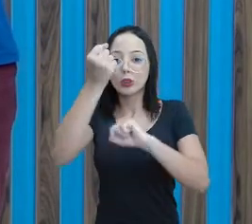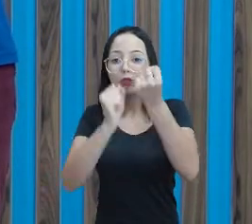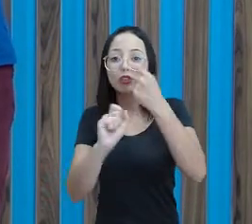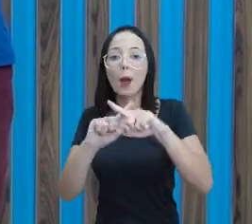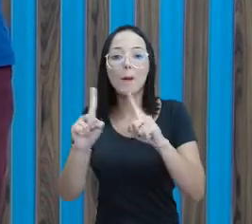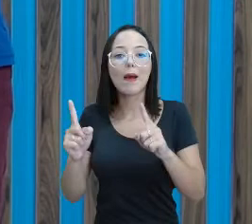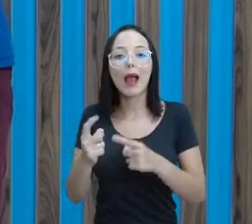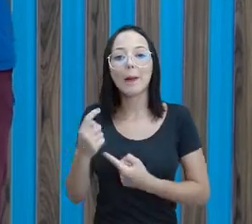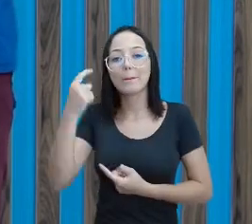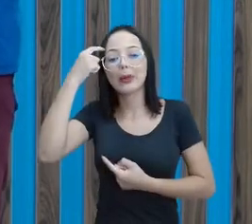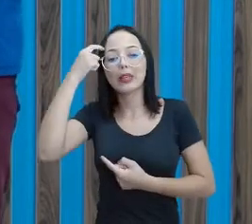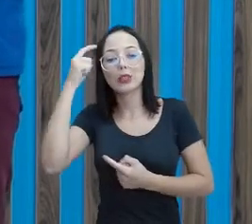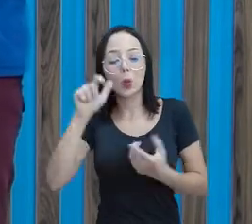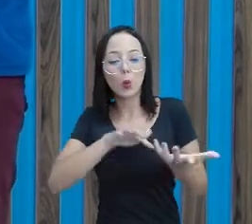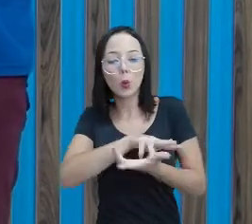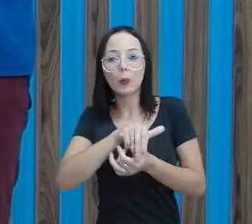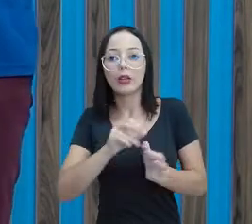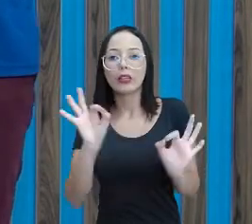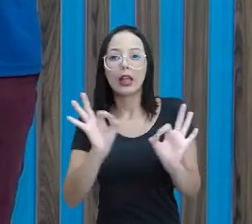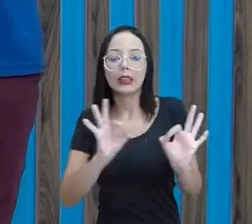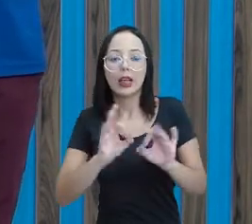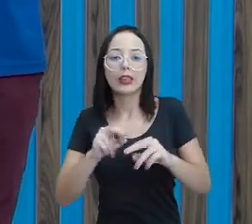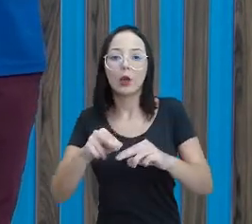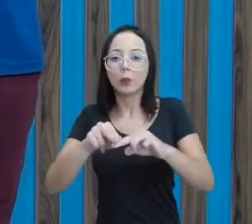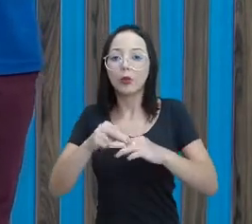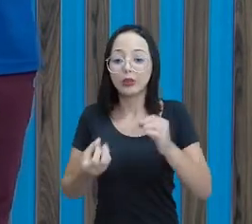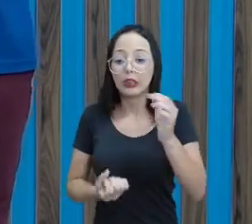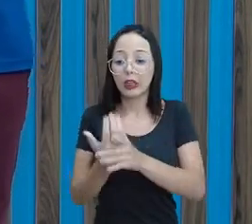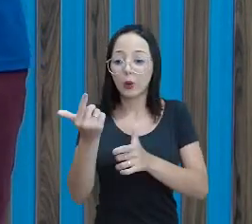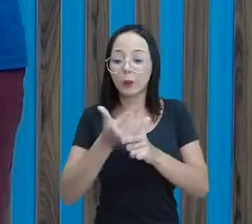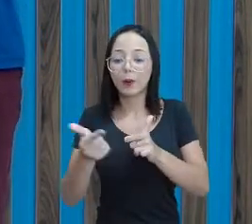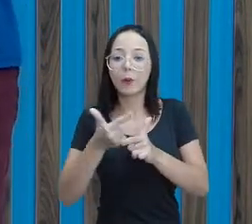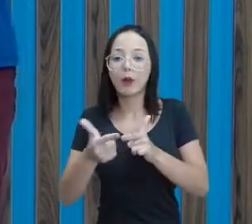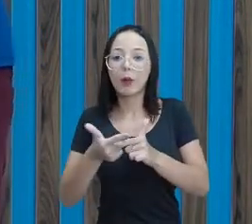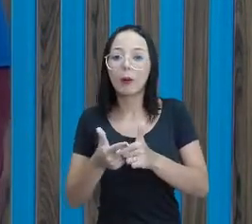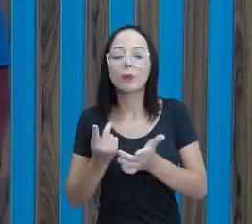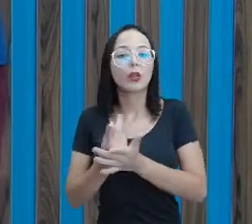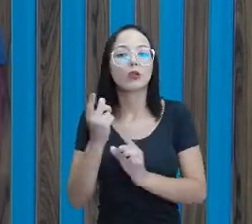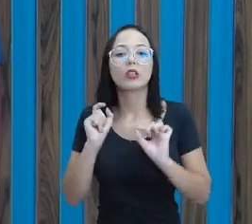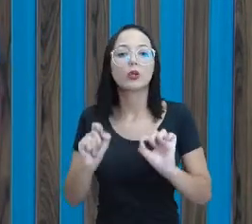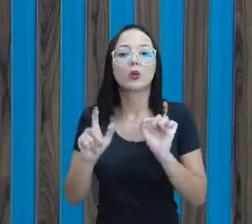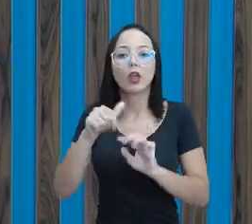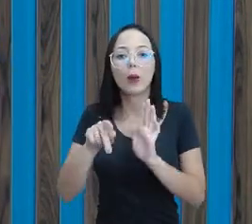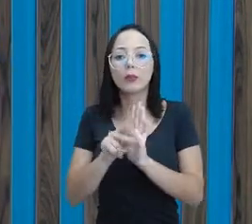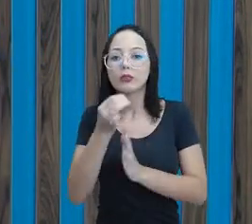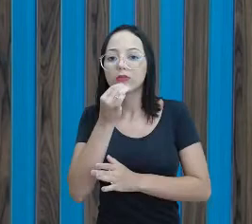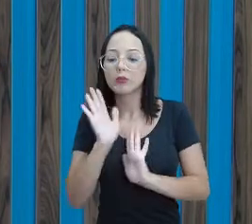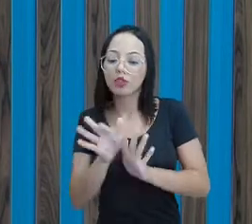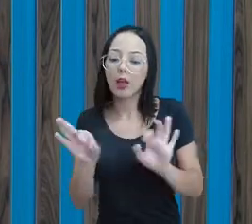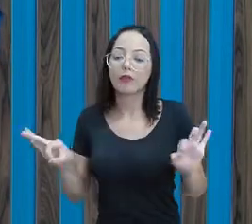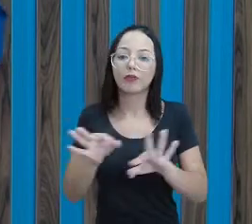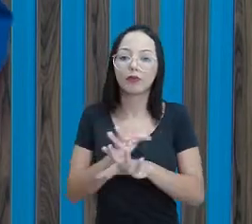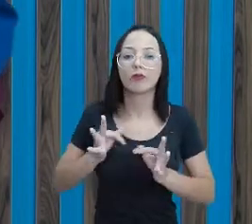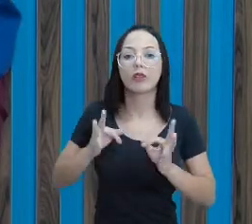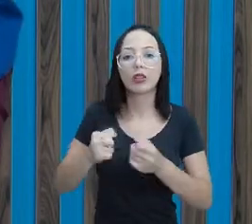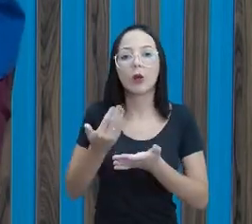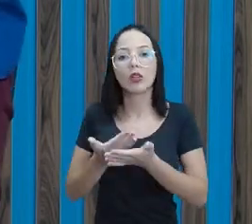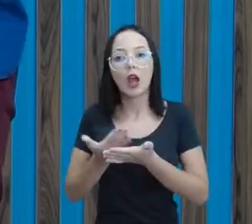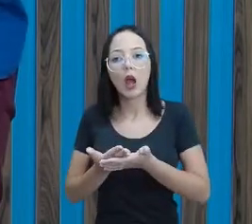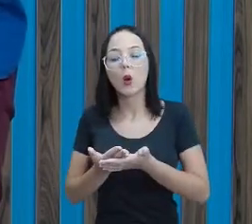pensar no planeta. E aí gerou esse grande problema aí. O que acontece aí é que a gente está chegando ao final. Está